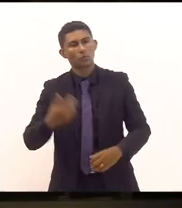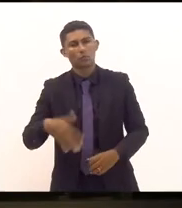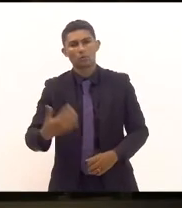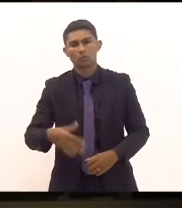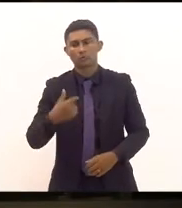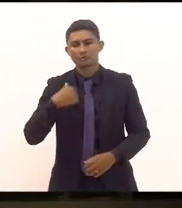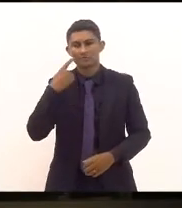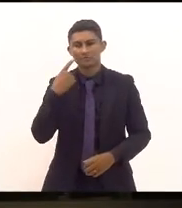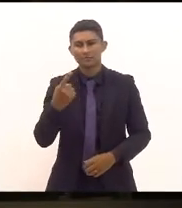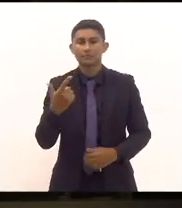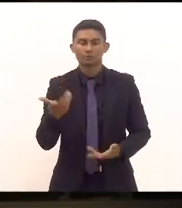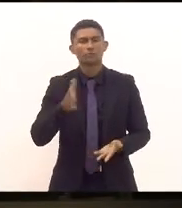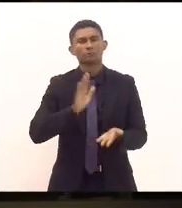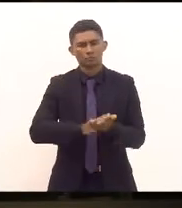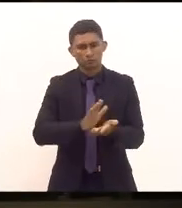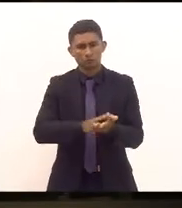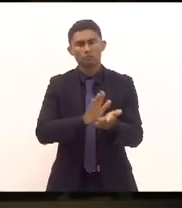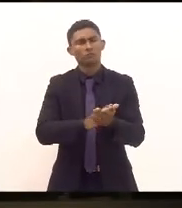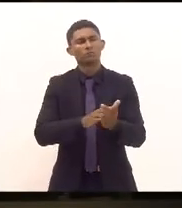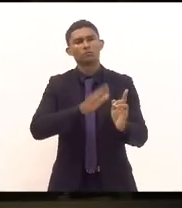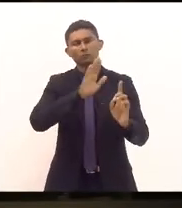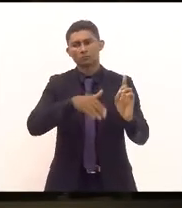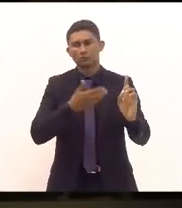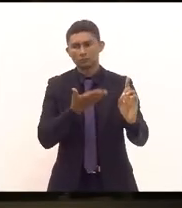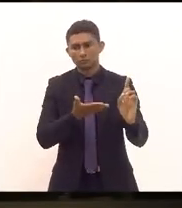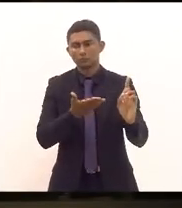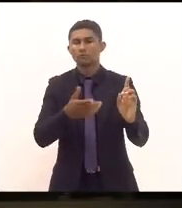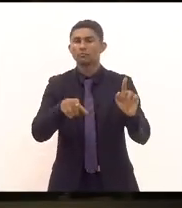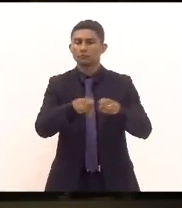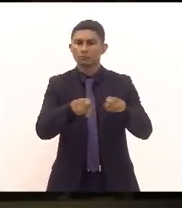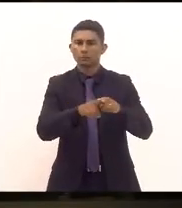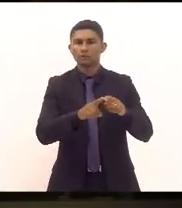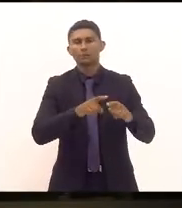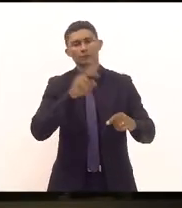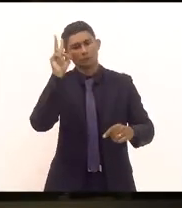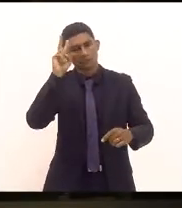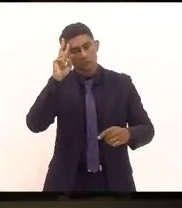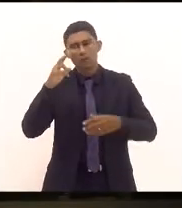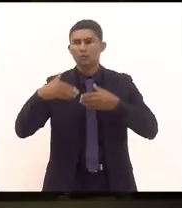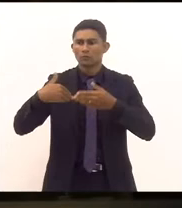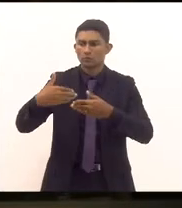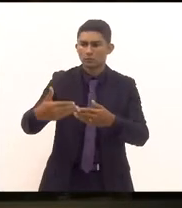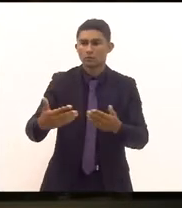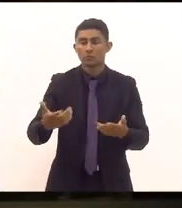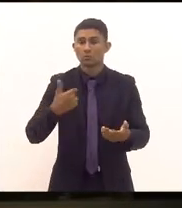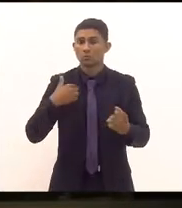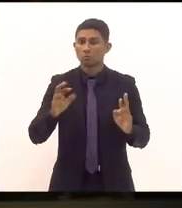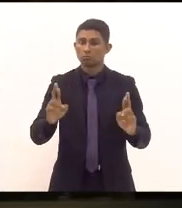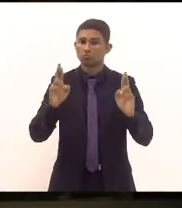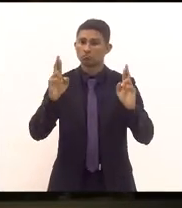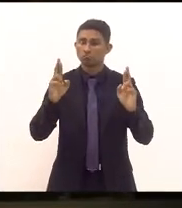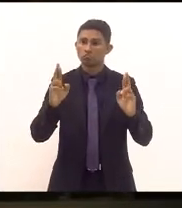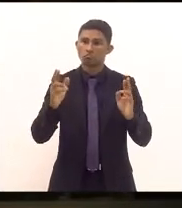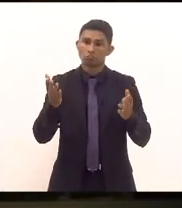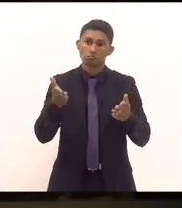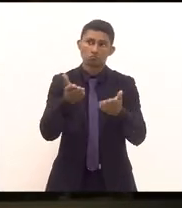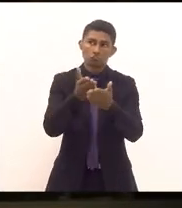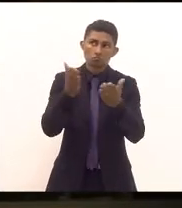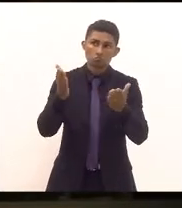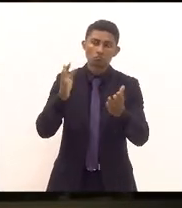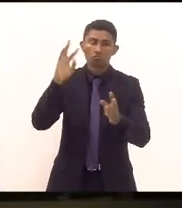mas incrível Então parabéns pela homenagem Parabéns pela trajetória e espero que os orixás continuem